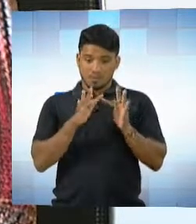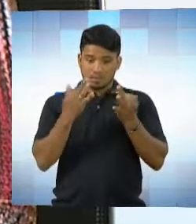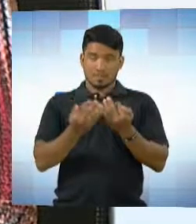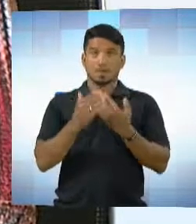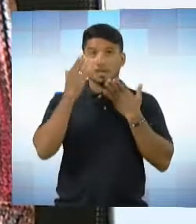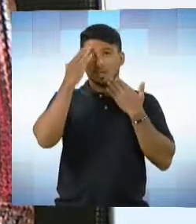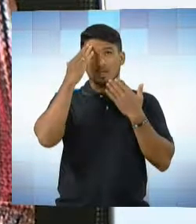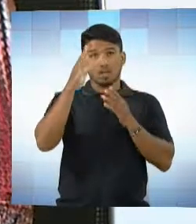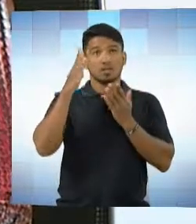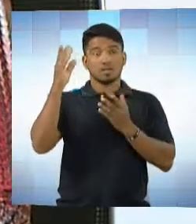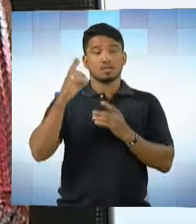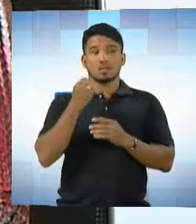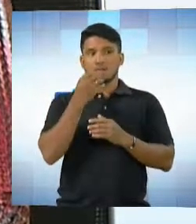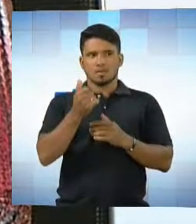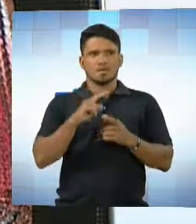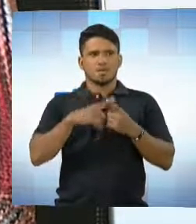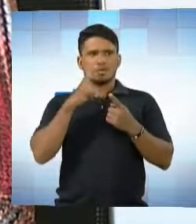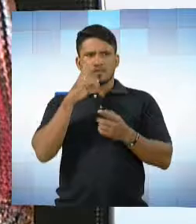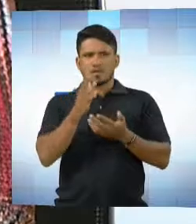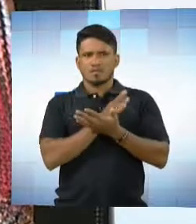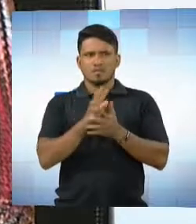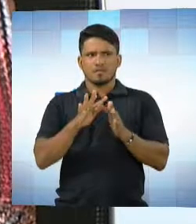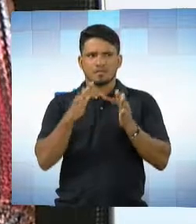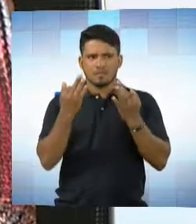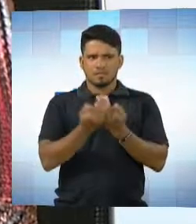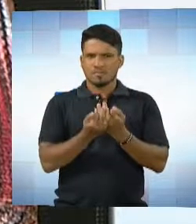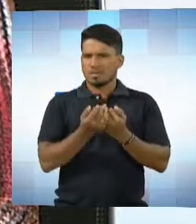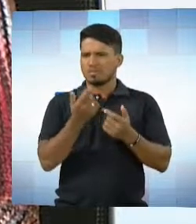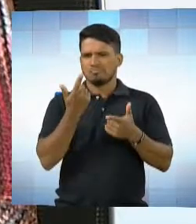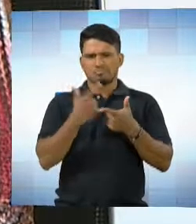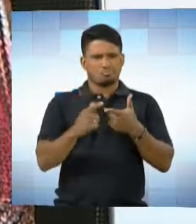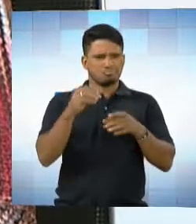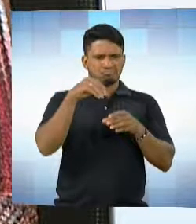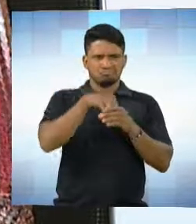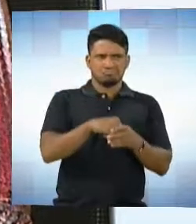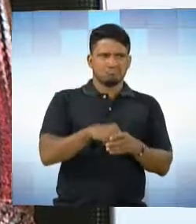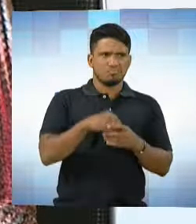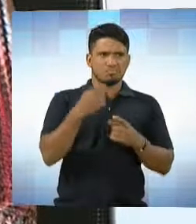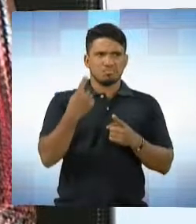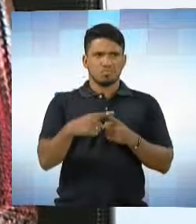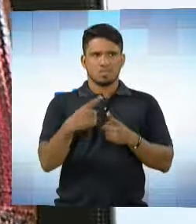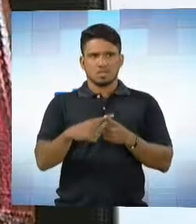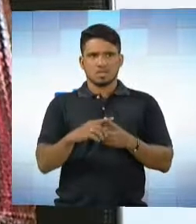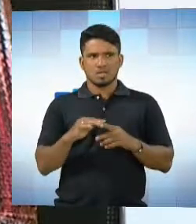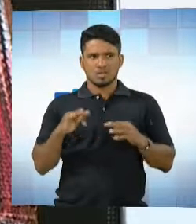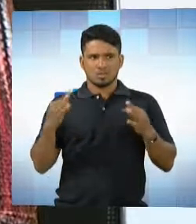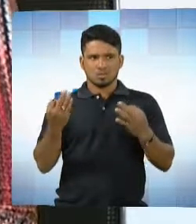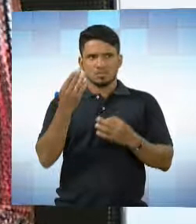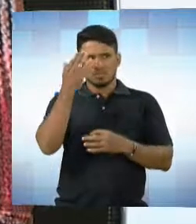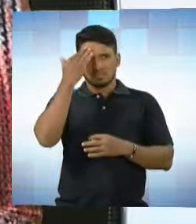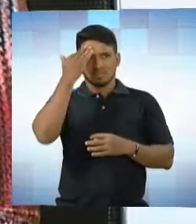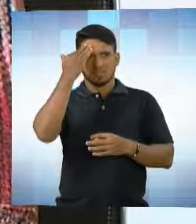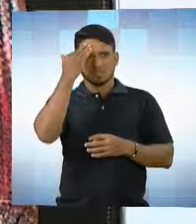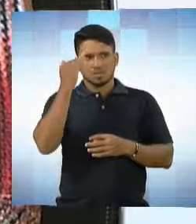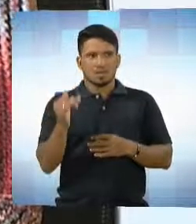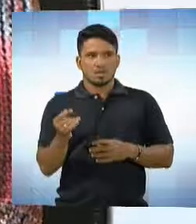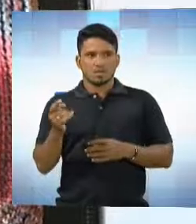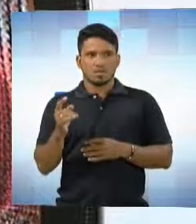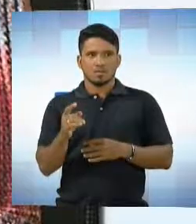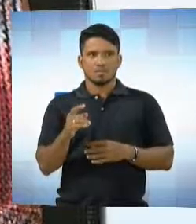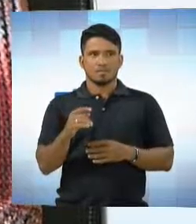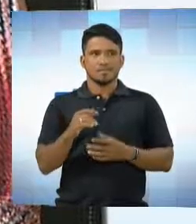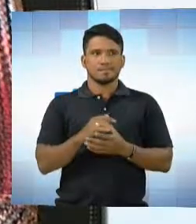bem estruturada, mas eu vejo muitas famílias se desestruturando, principalmente o que está levando, todo mundo sabe, não é nem uma